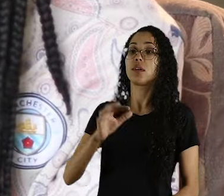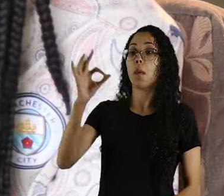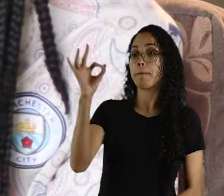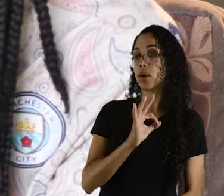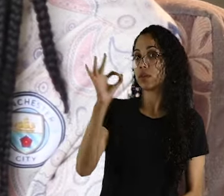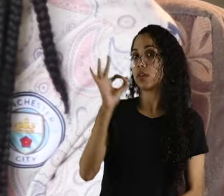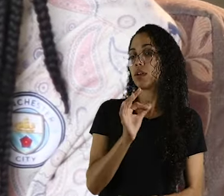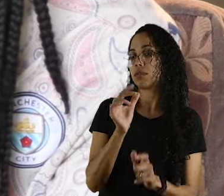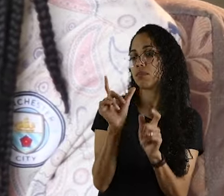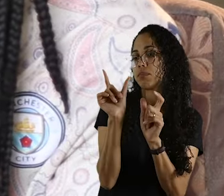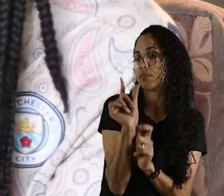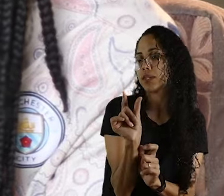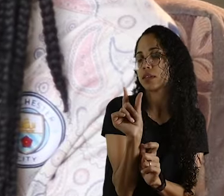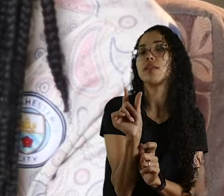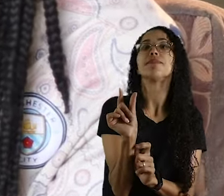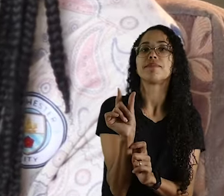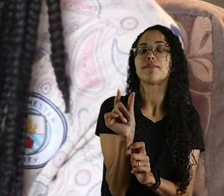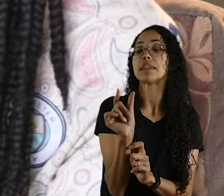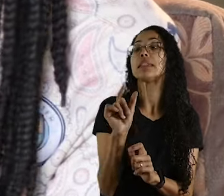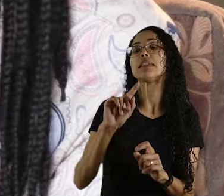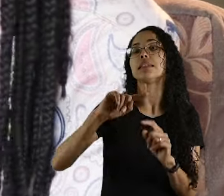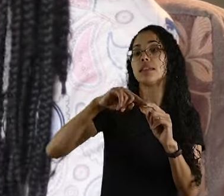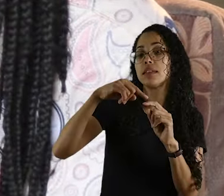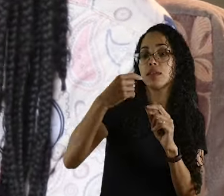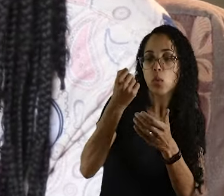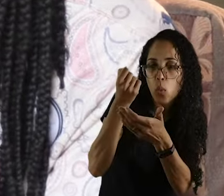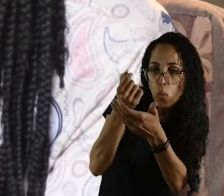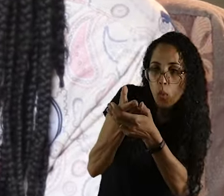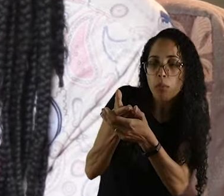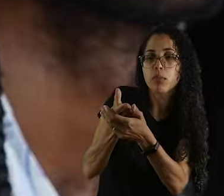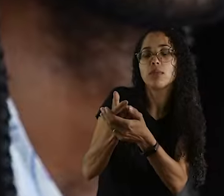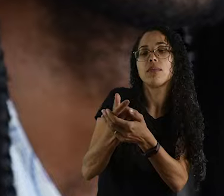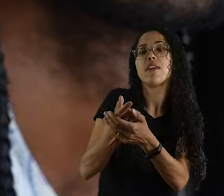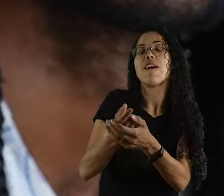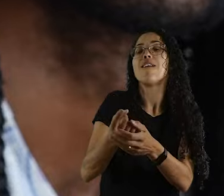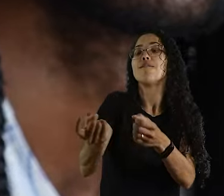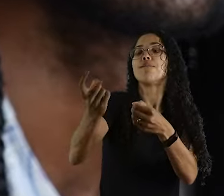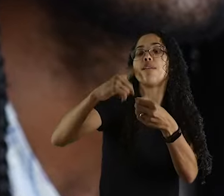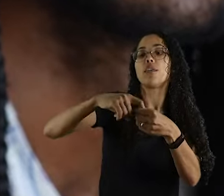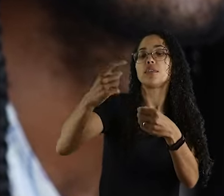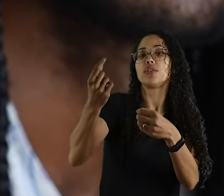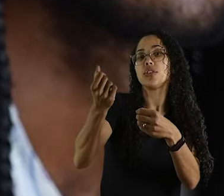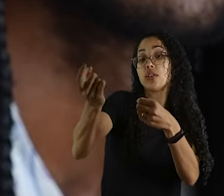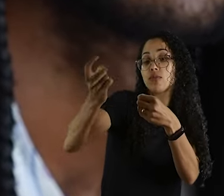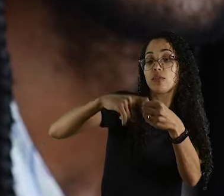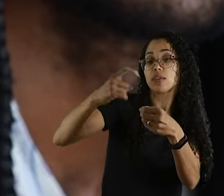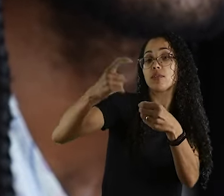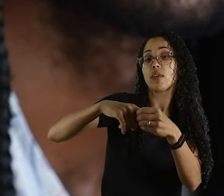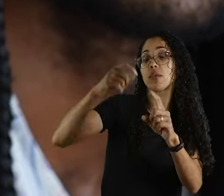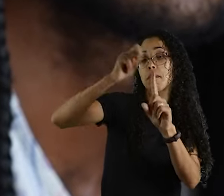tendo uma renda todo mês daquela empresa. O que eu percebi no investimento é que eu